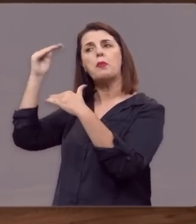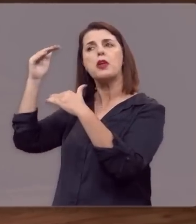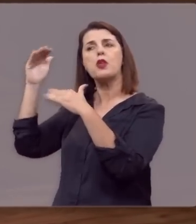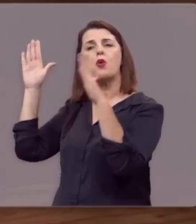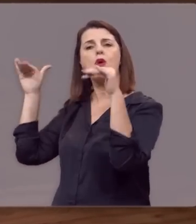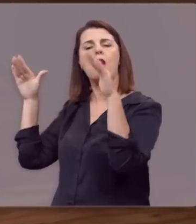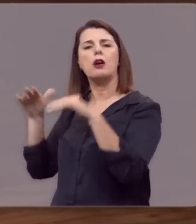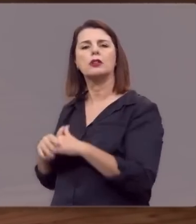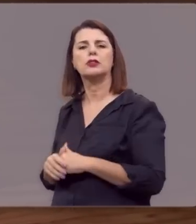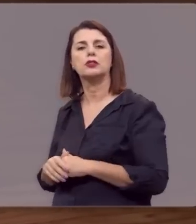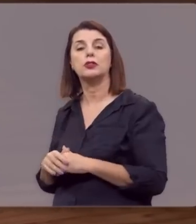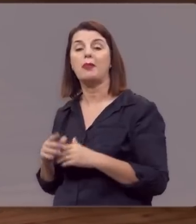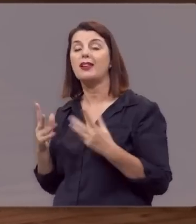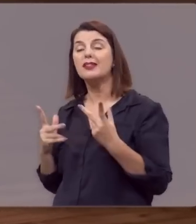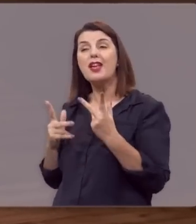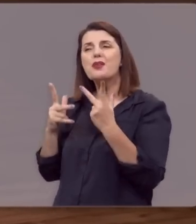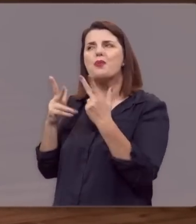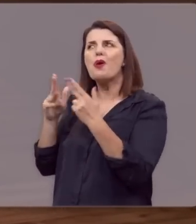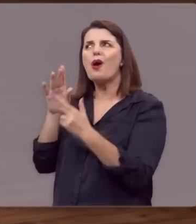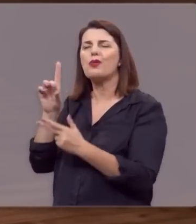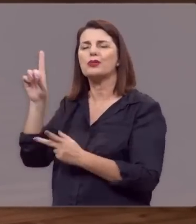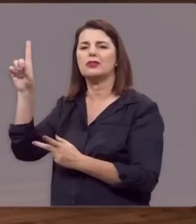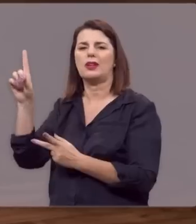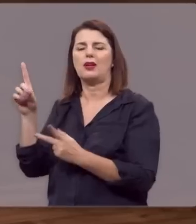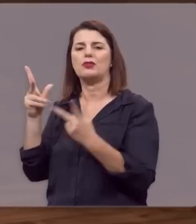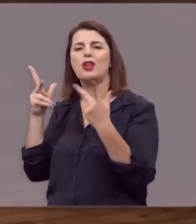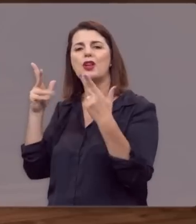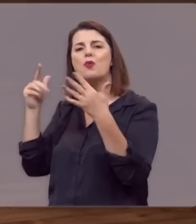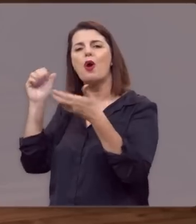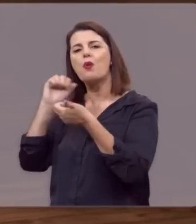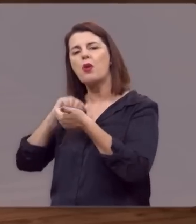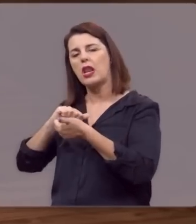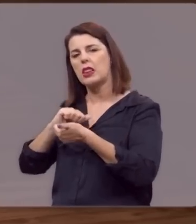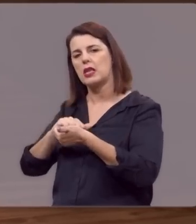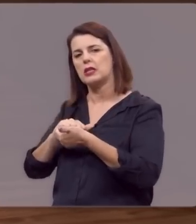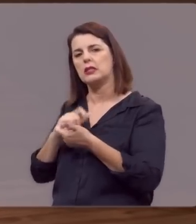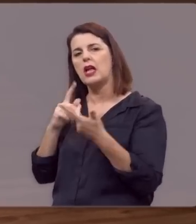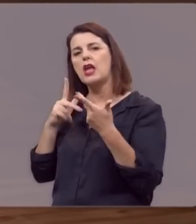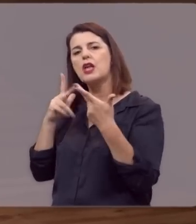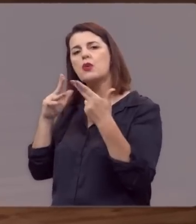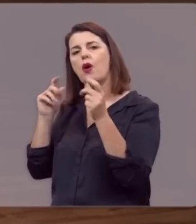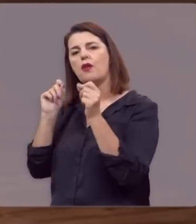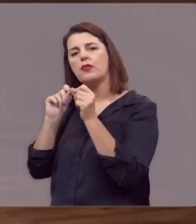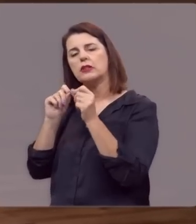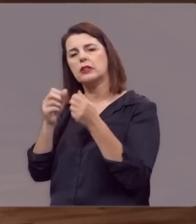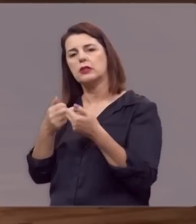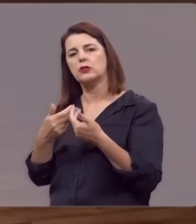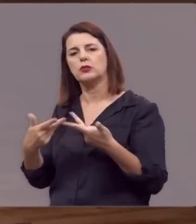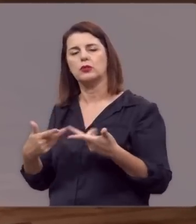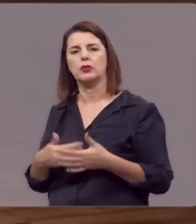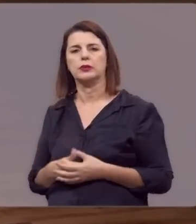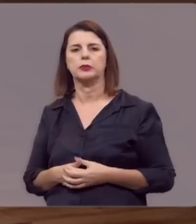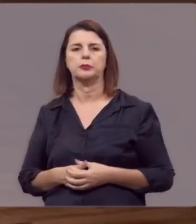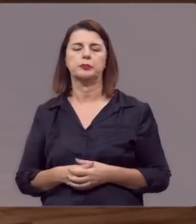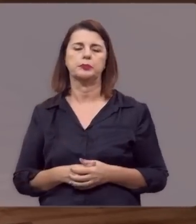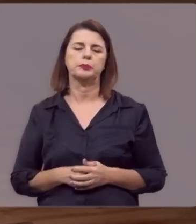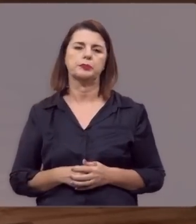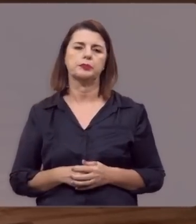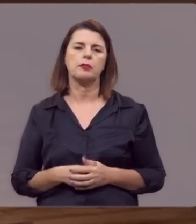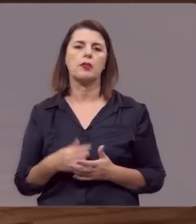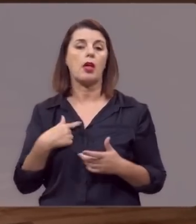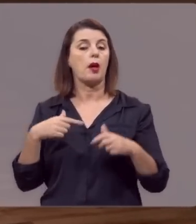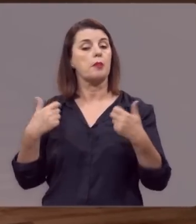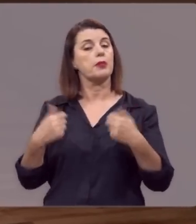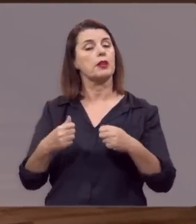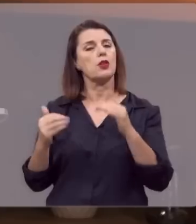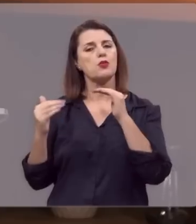anjos, mas um ser da mesma natureza, tendo os mesmos atributos, realizando as mesmas obras. Eu